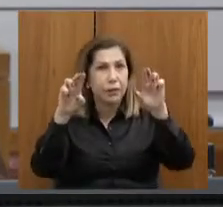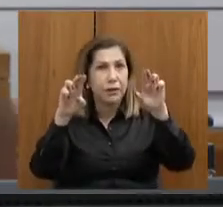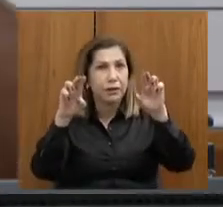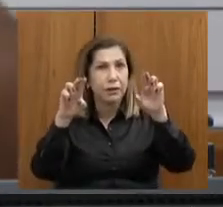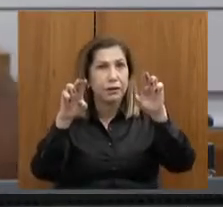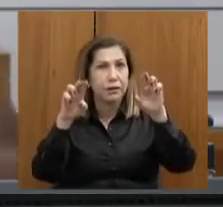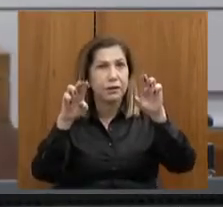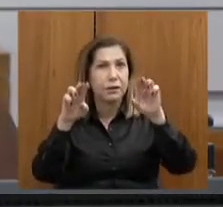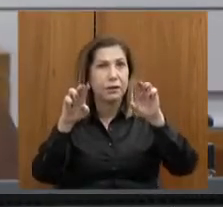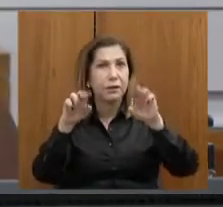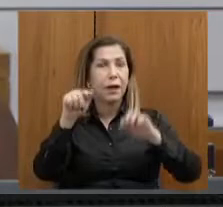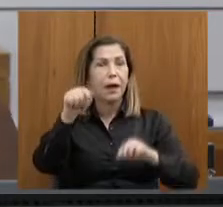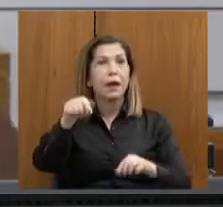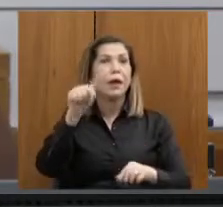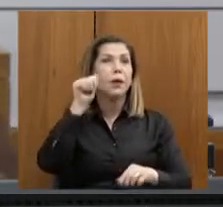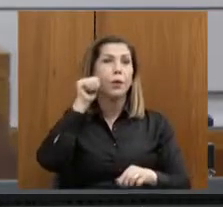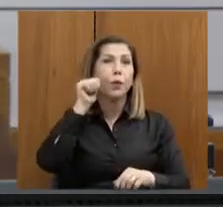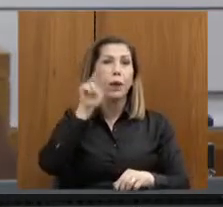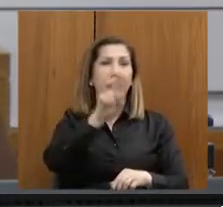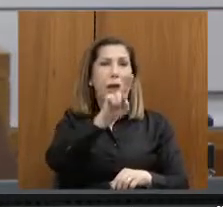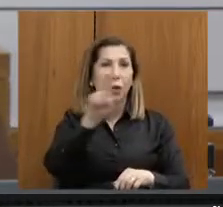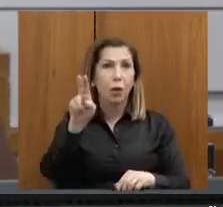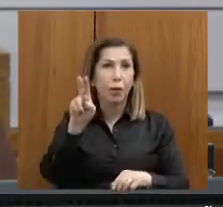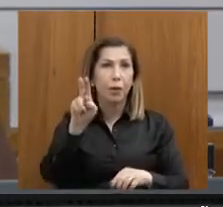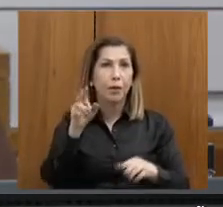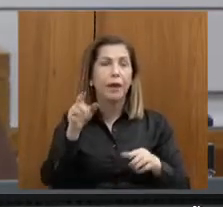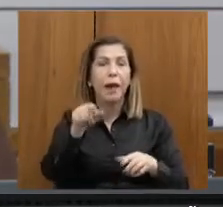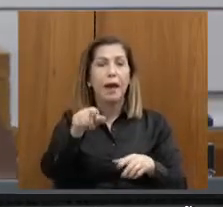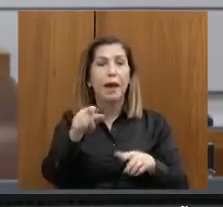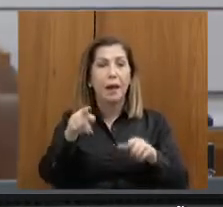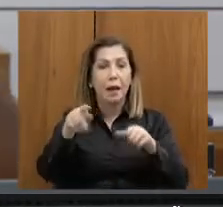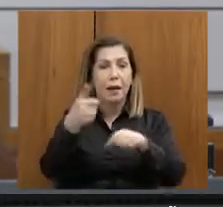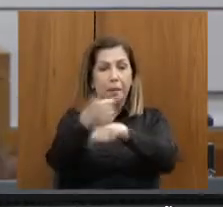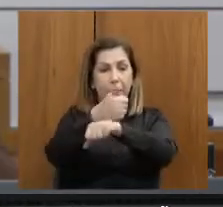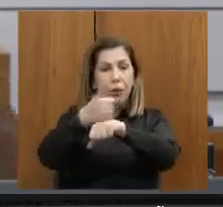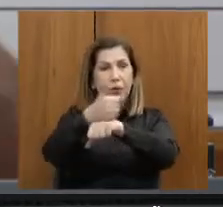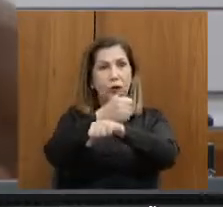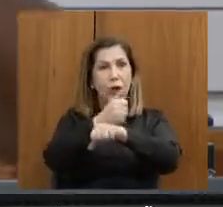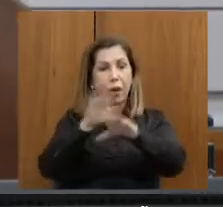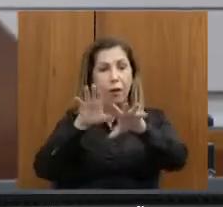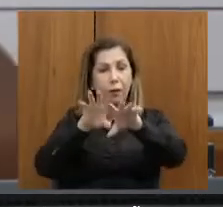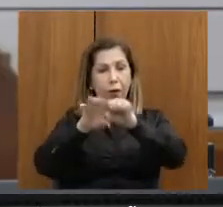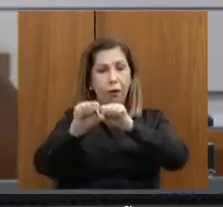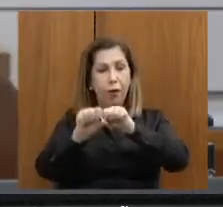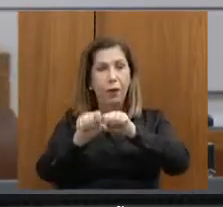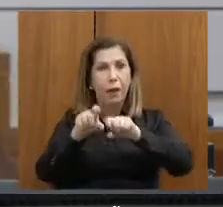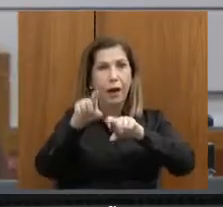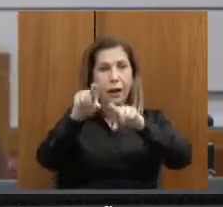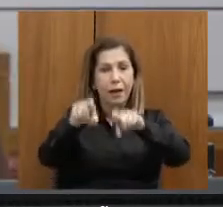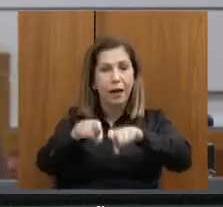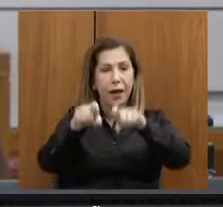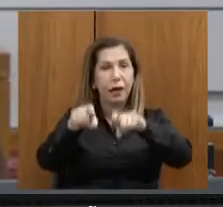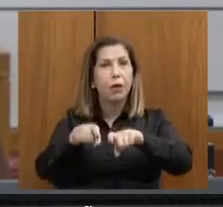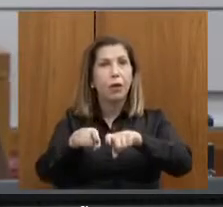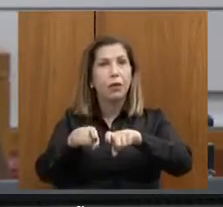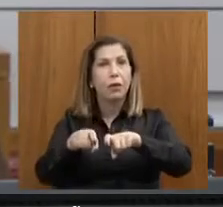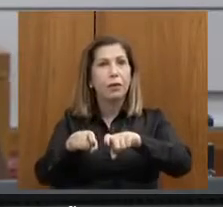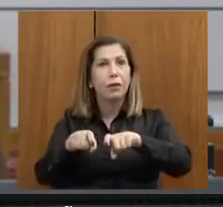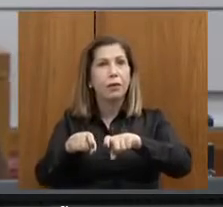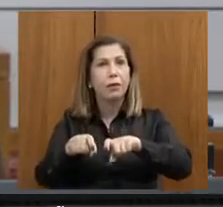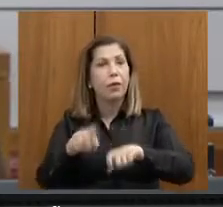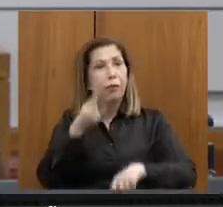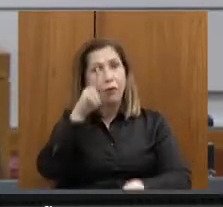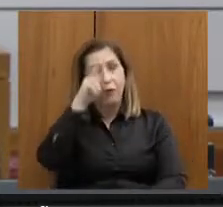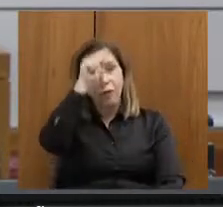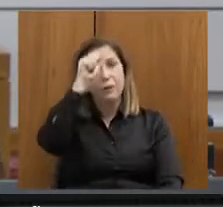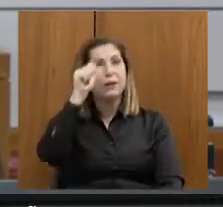Mona cartão Ah tá ela é agrônoma é uma mulher é uma força que tem aquela